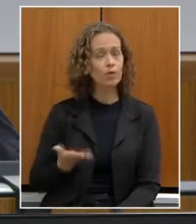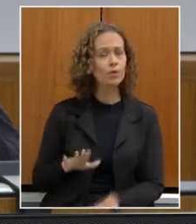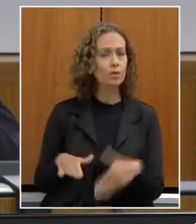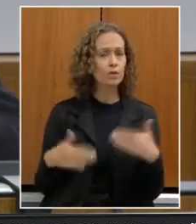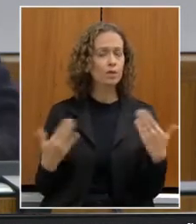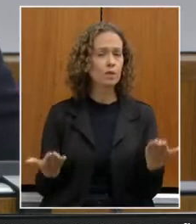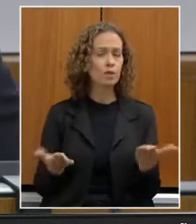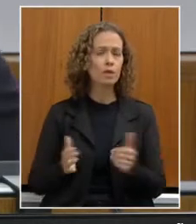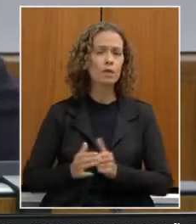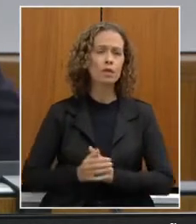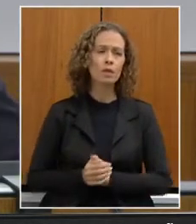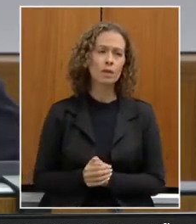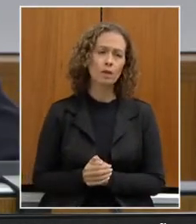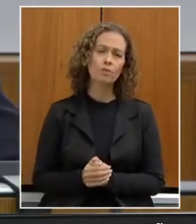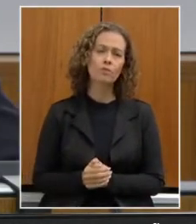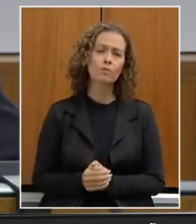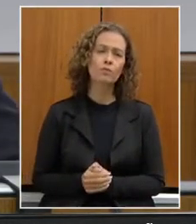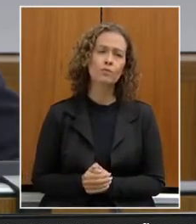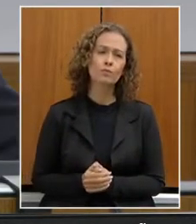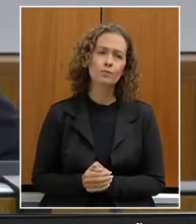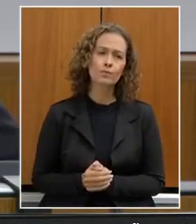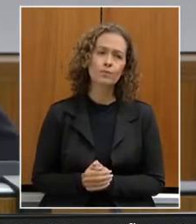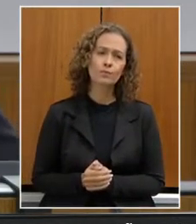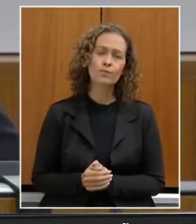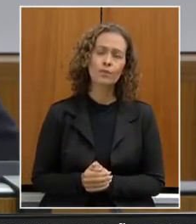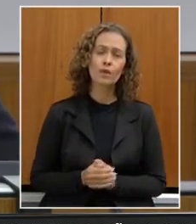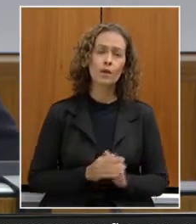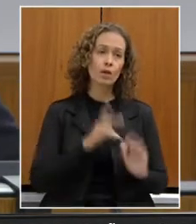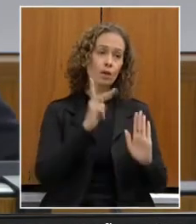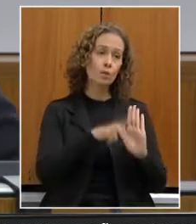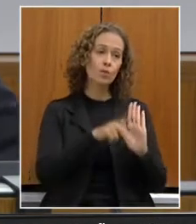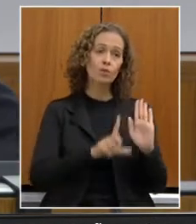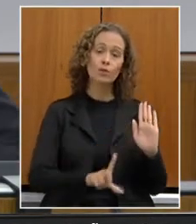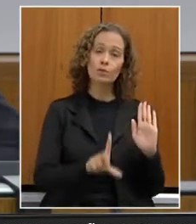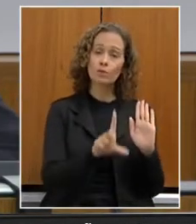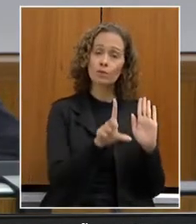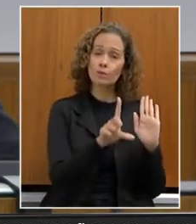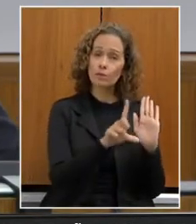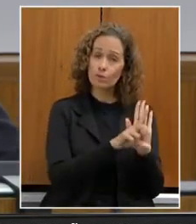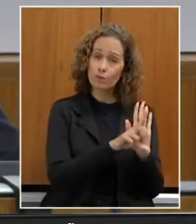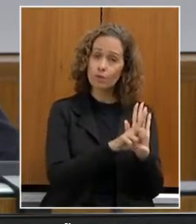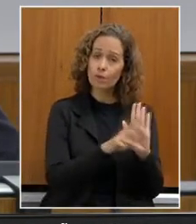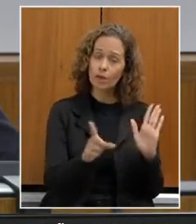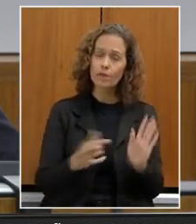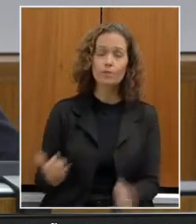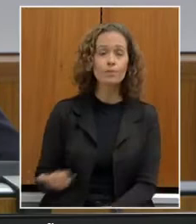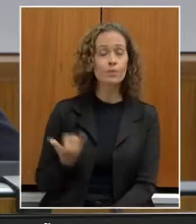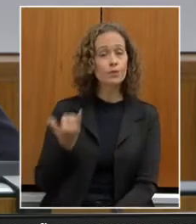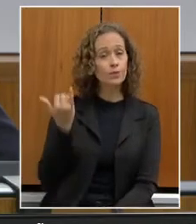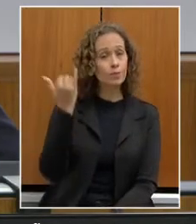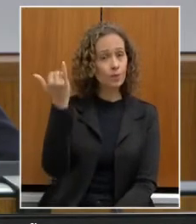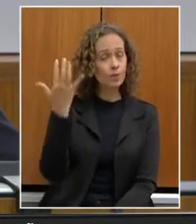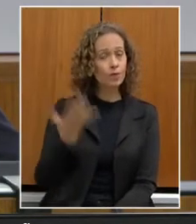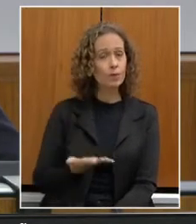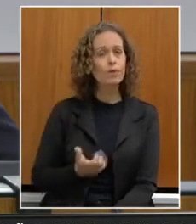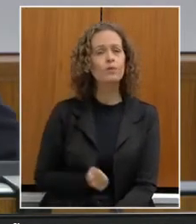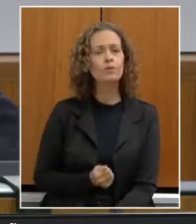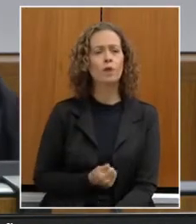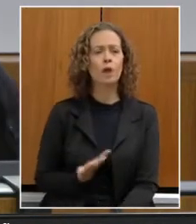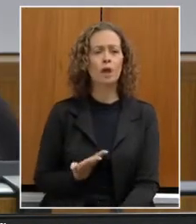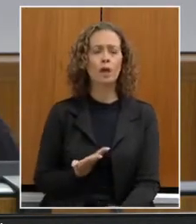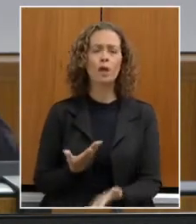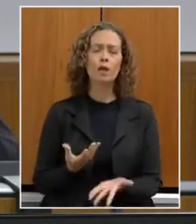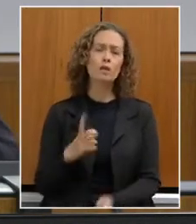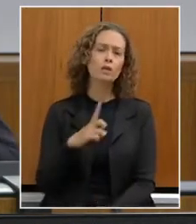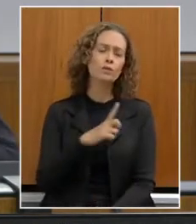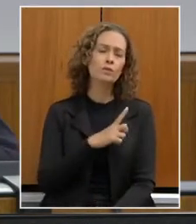um é um projeto de lei muito importante para a gente poder equipar estes hospitais